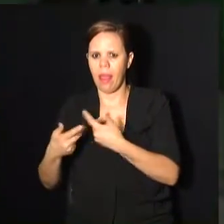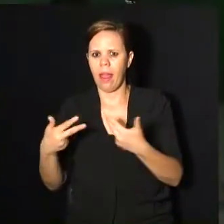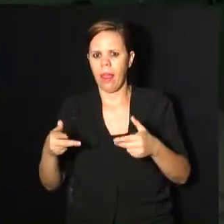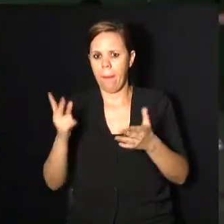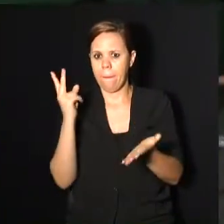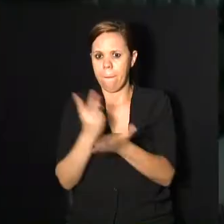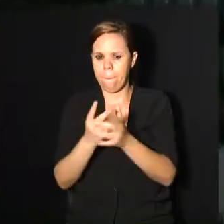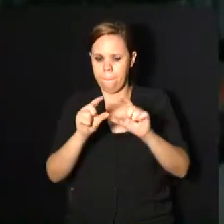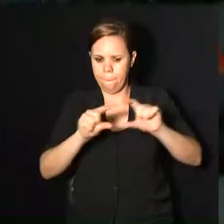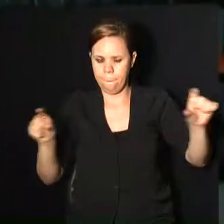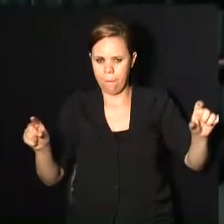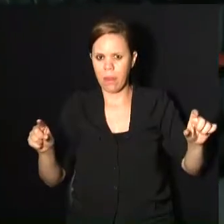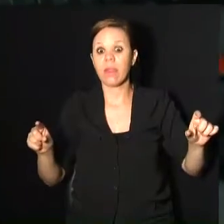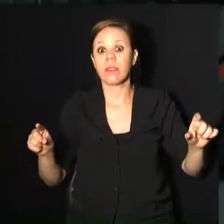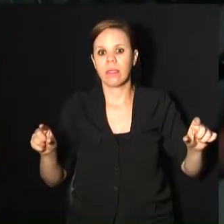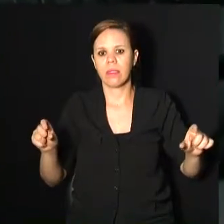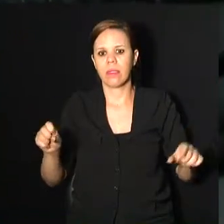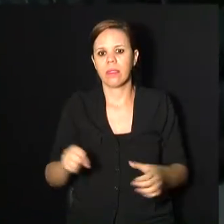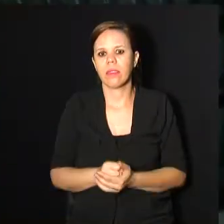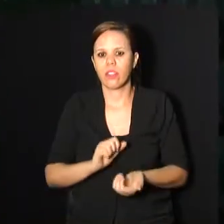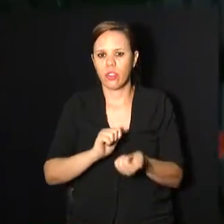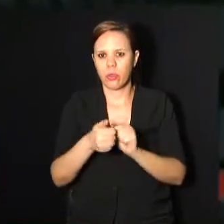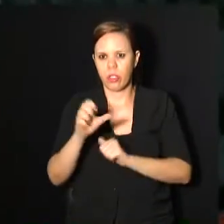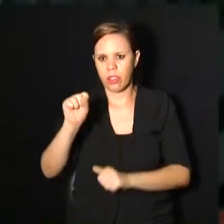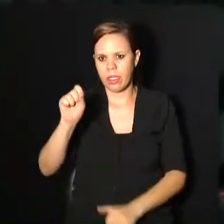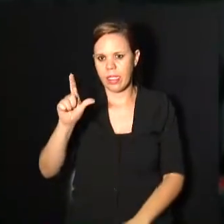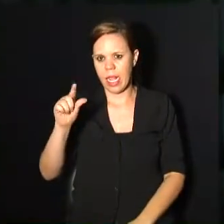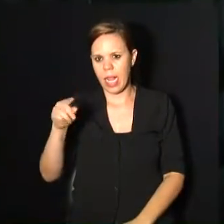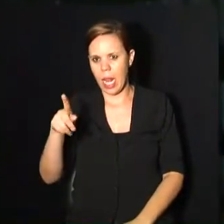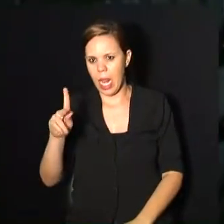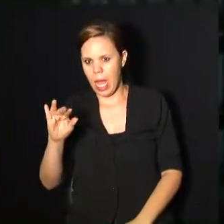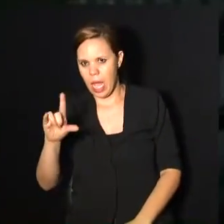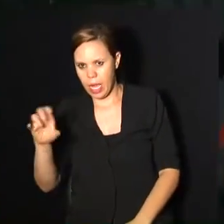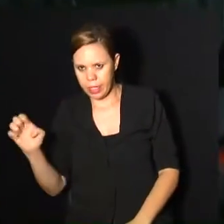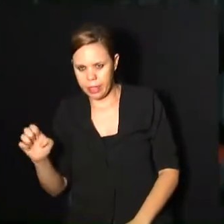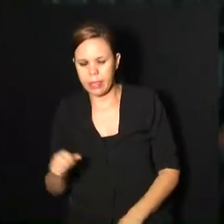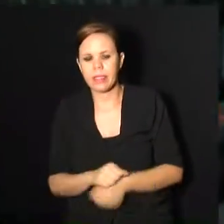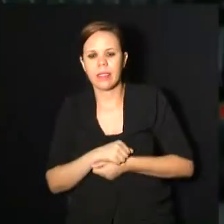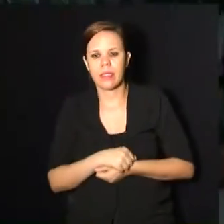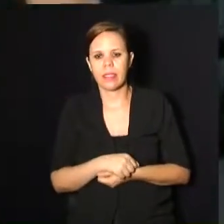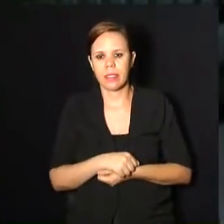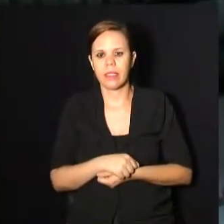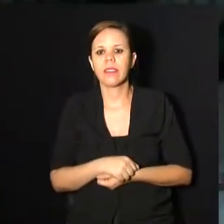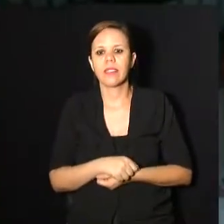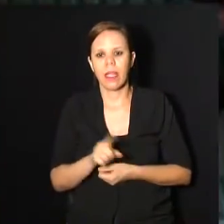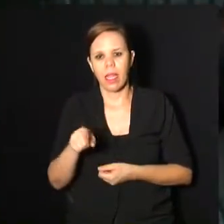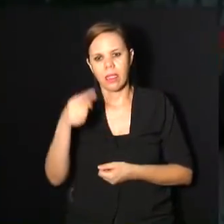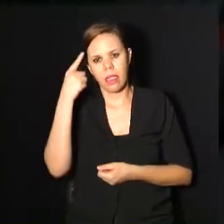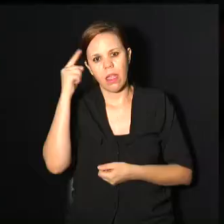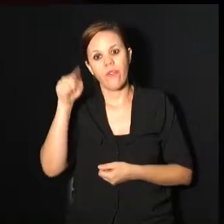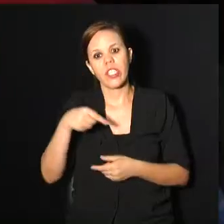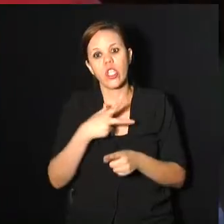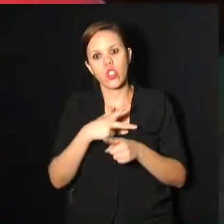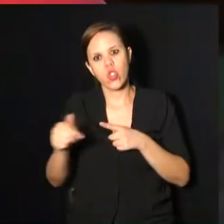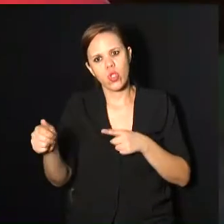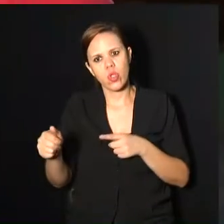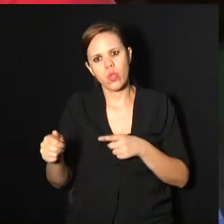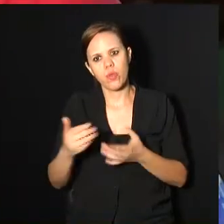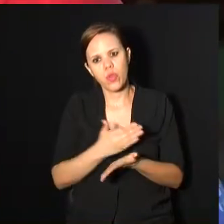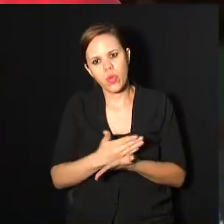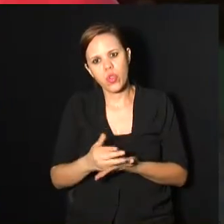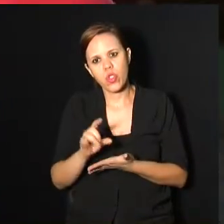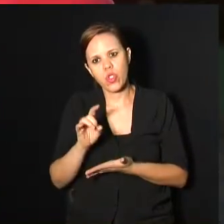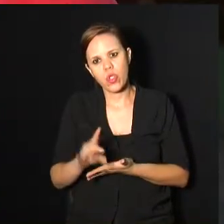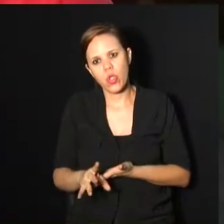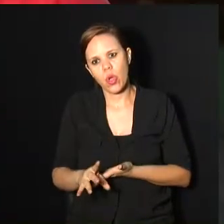fita. Está formado o slackline. A ideia do slack é sim, tá você superando. No início é